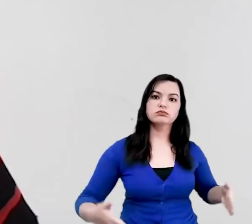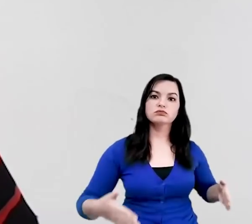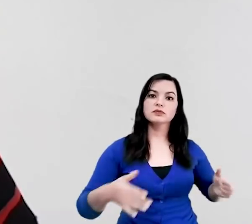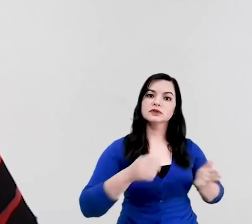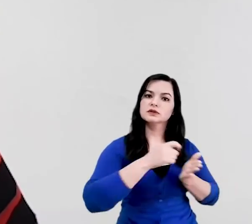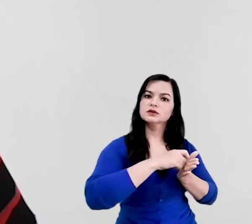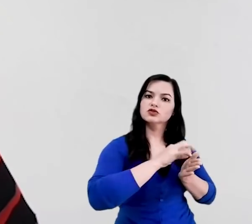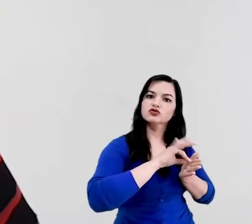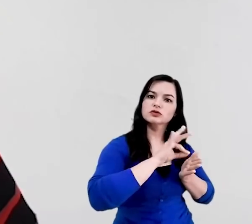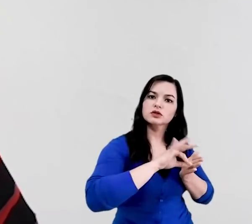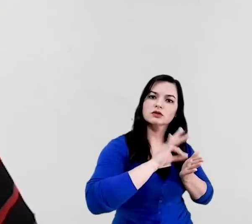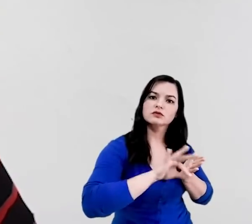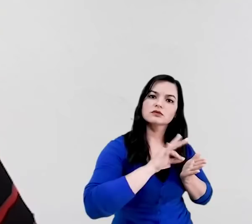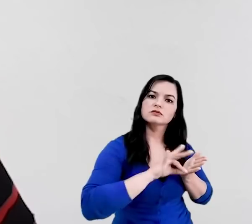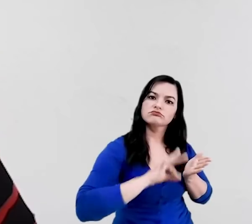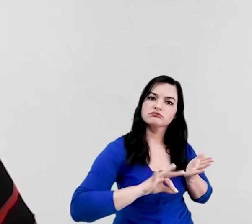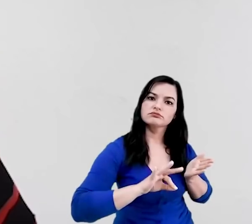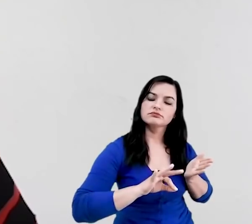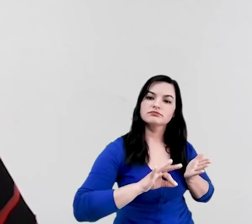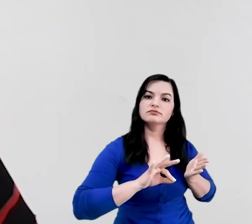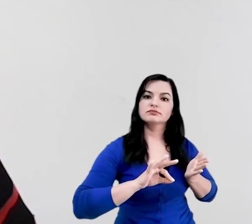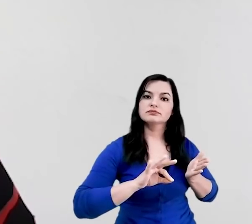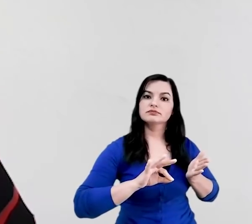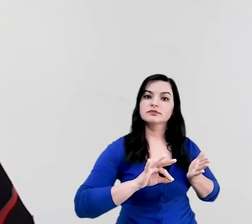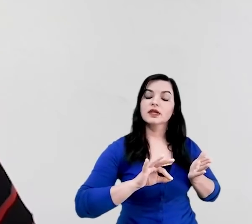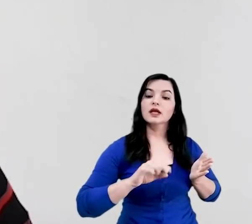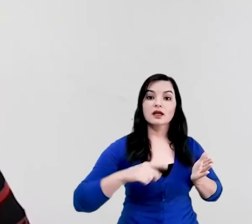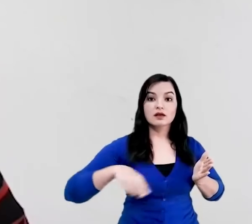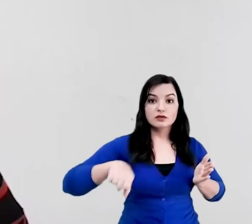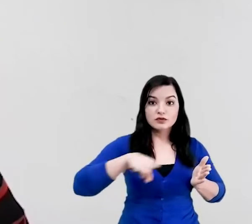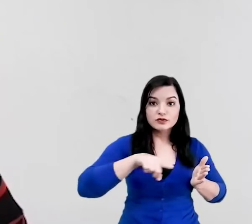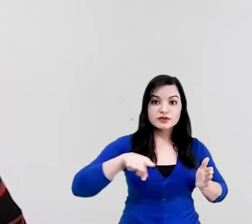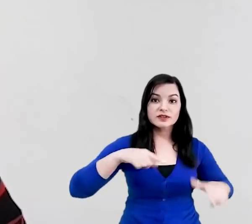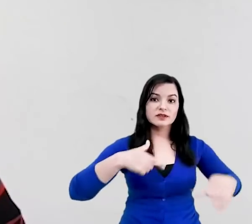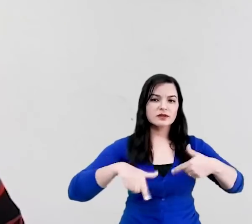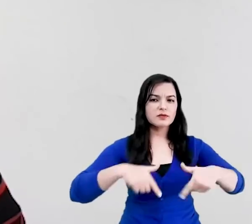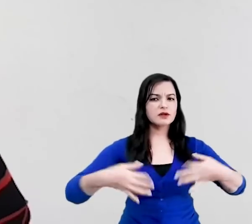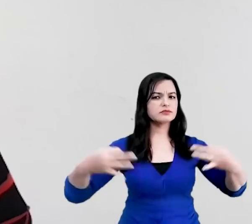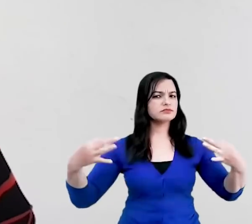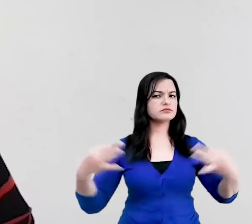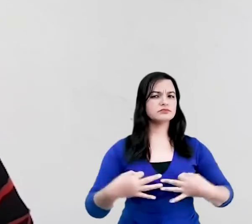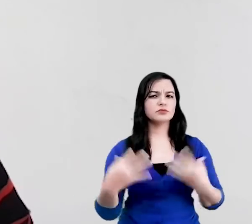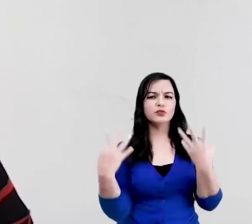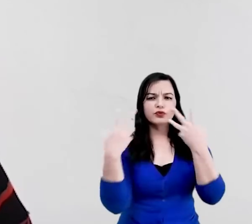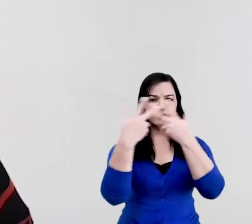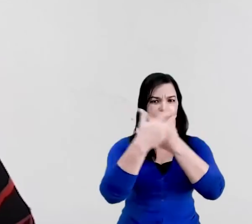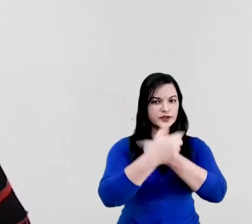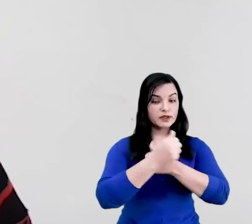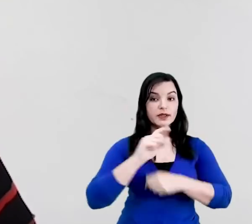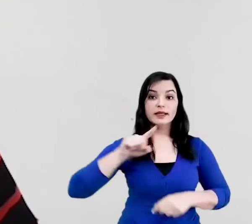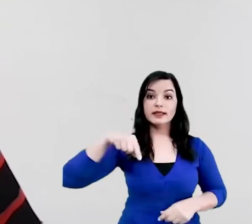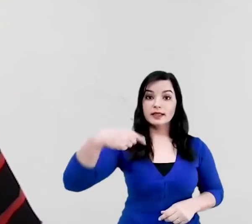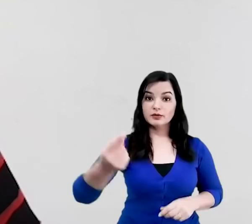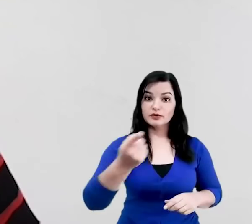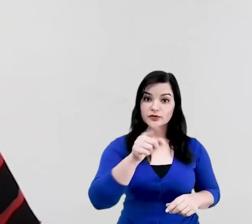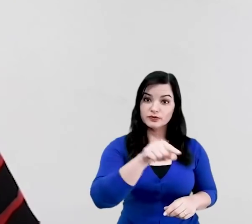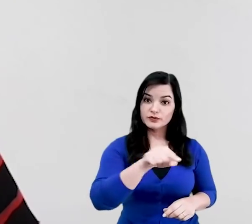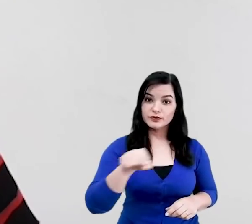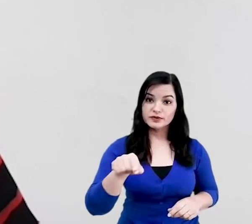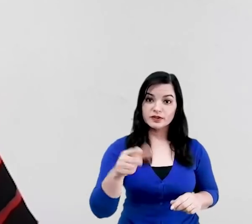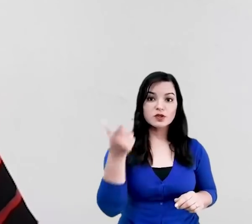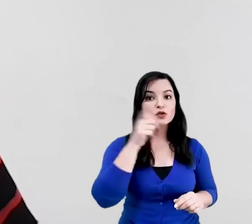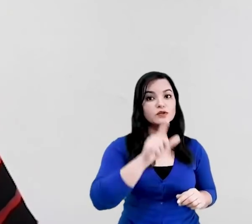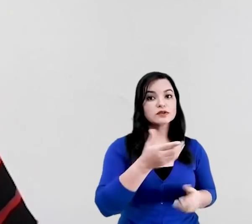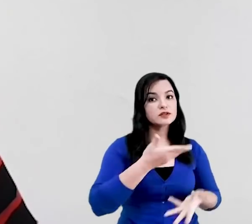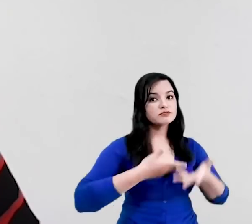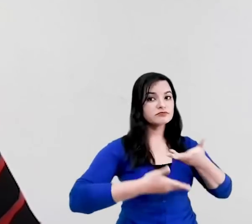pedirem isso, que tudo possa ser feito com muito capricho, com muita dedicação, para que depois você possa compartilhar